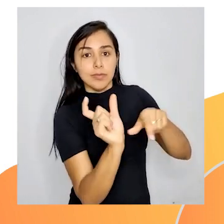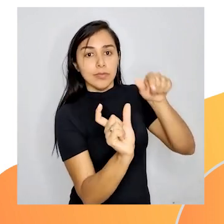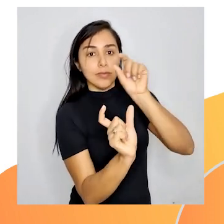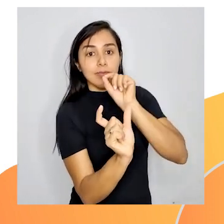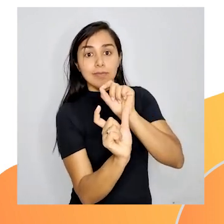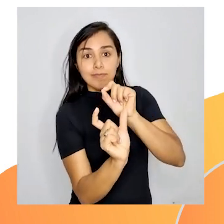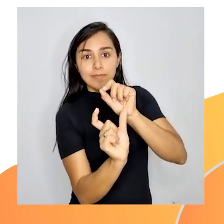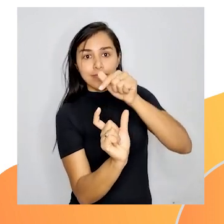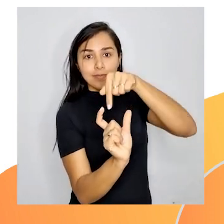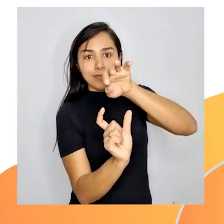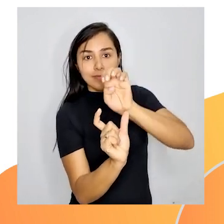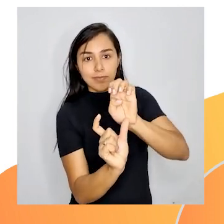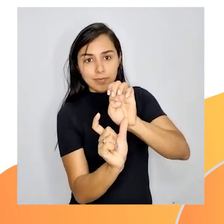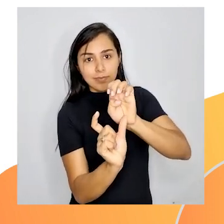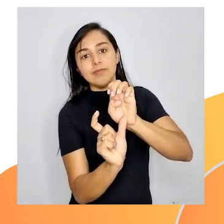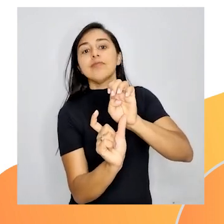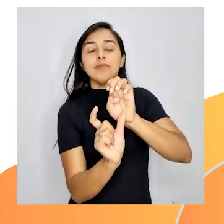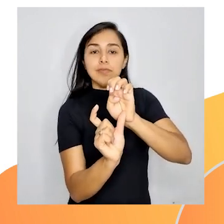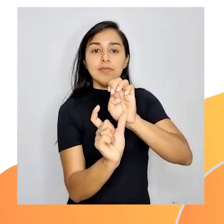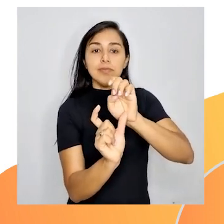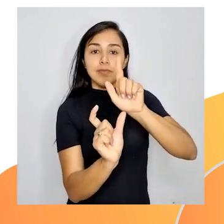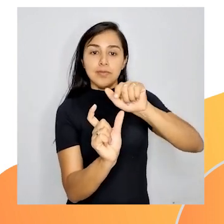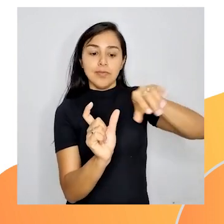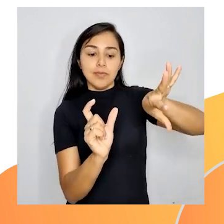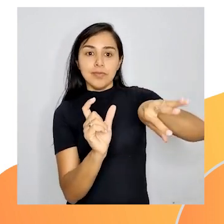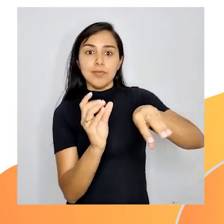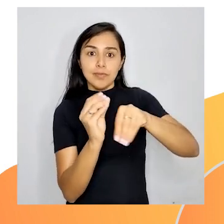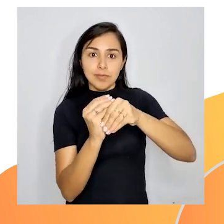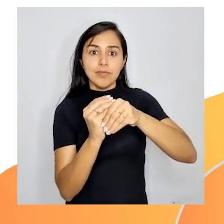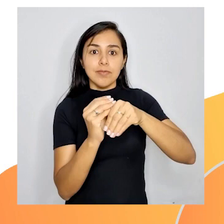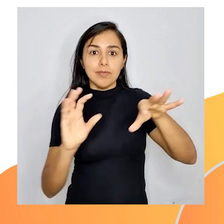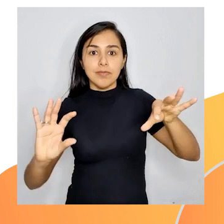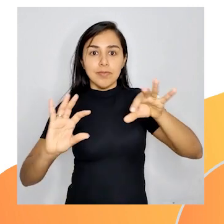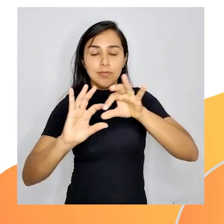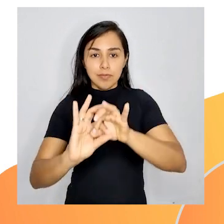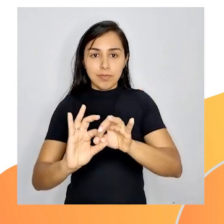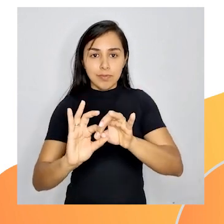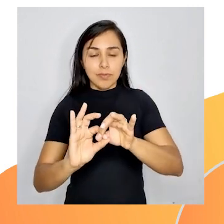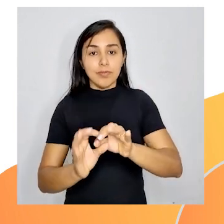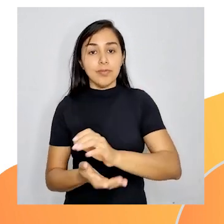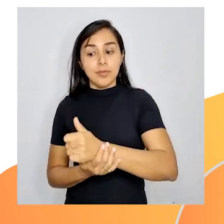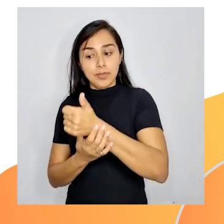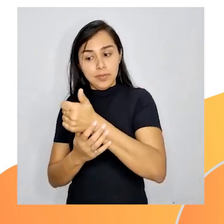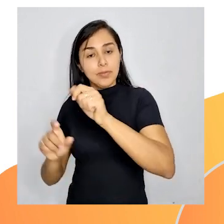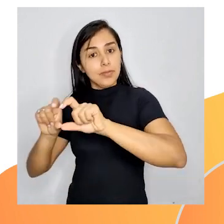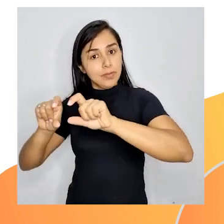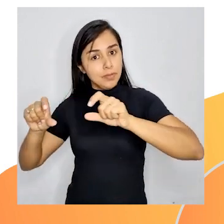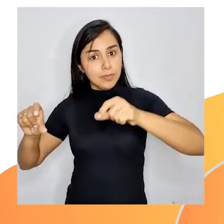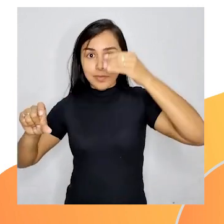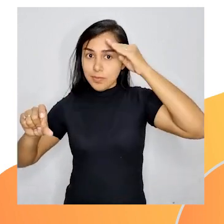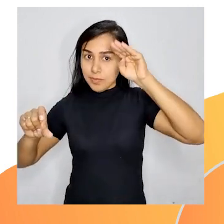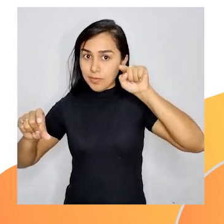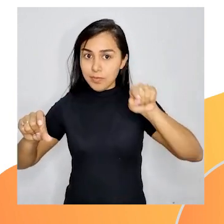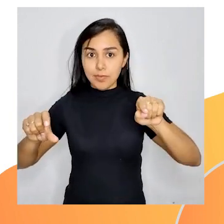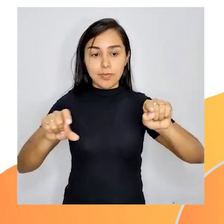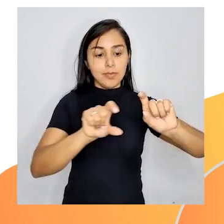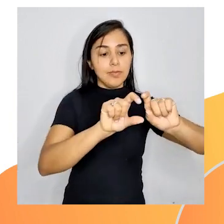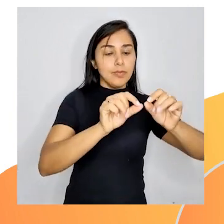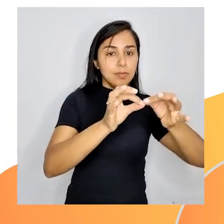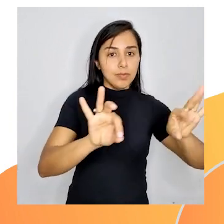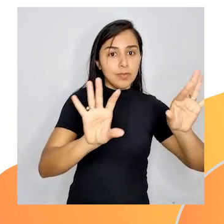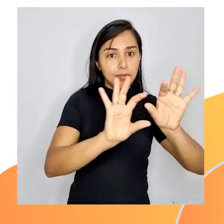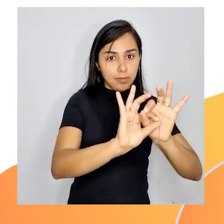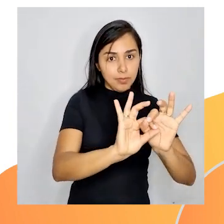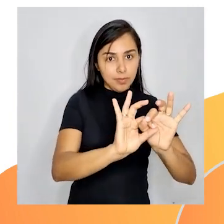vocês aprenderam que é a conjunção integrante, que faz essa ligação entre a oração principal e a oração subordinada. Ele